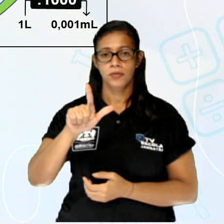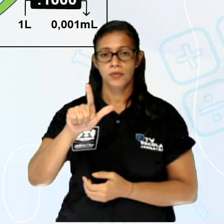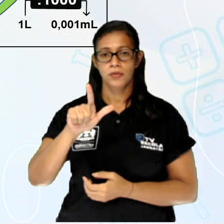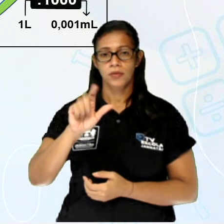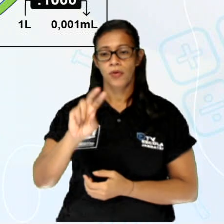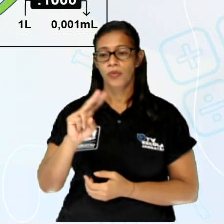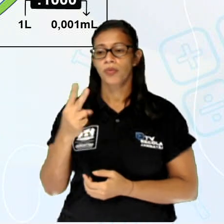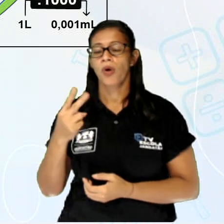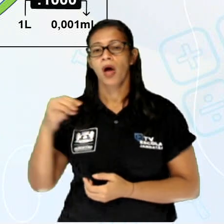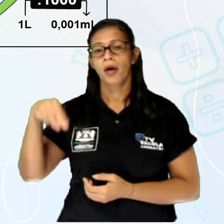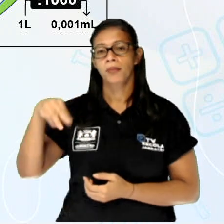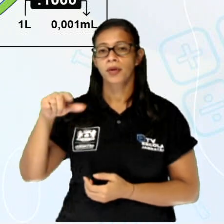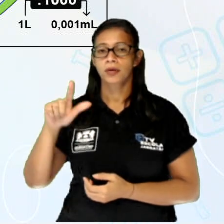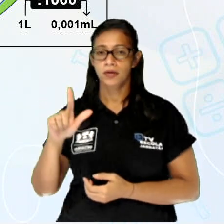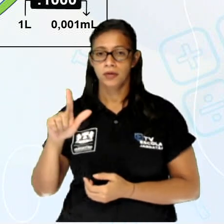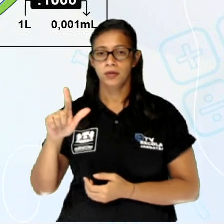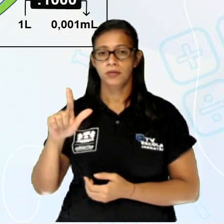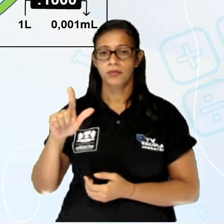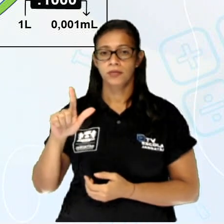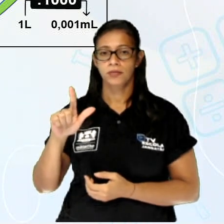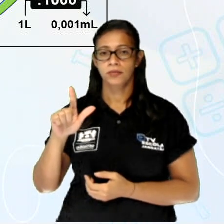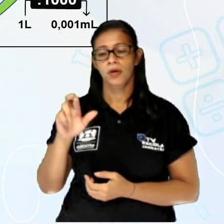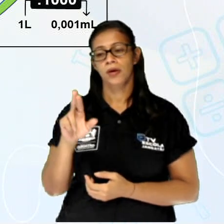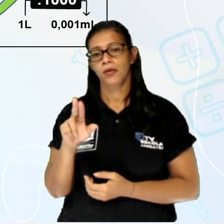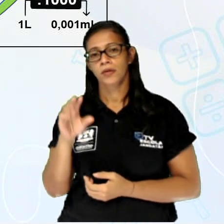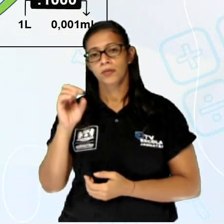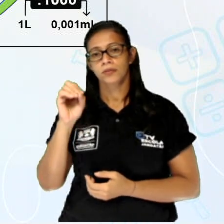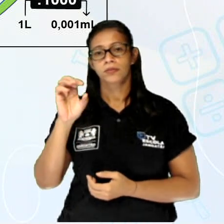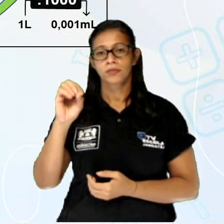que é igual a 0,001 mililitro.